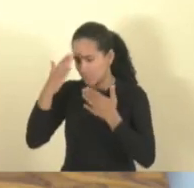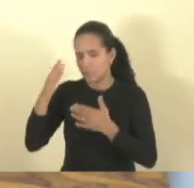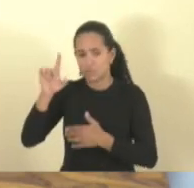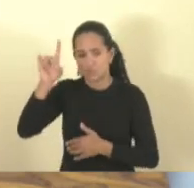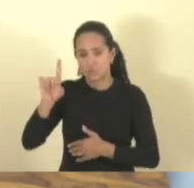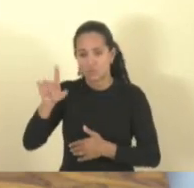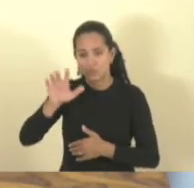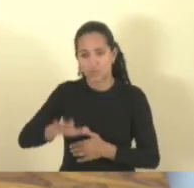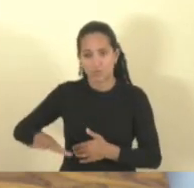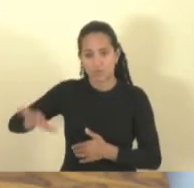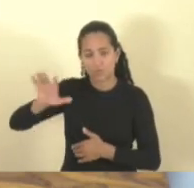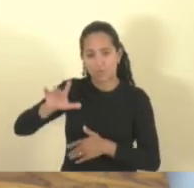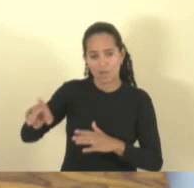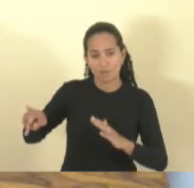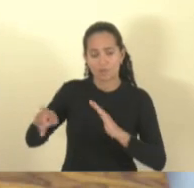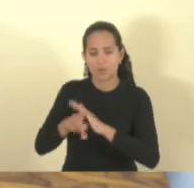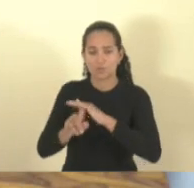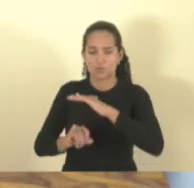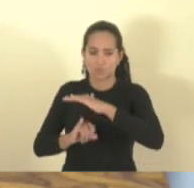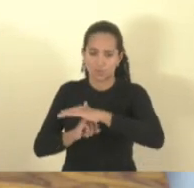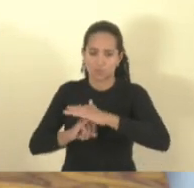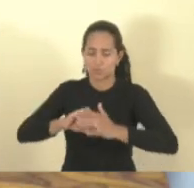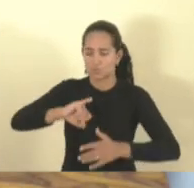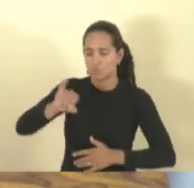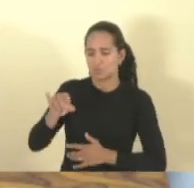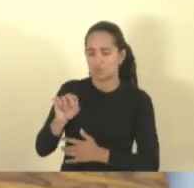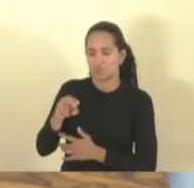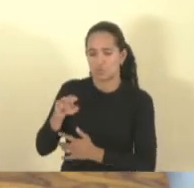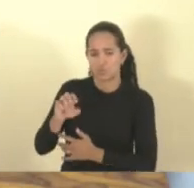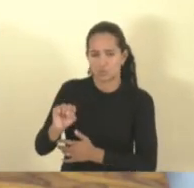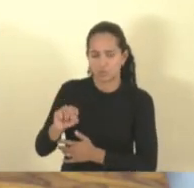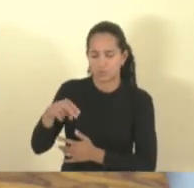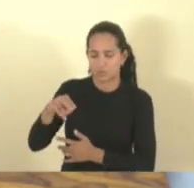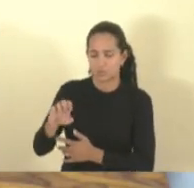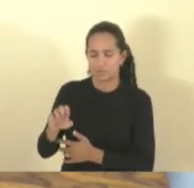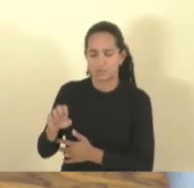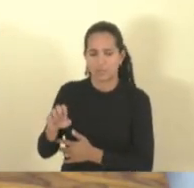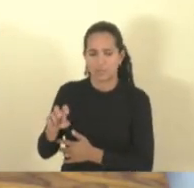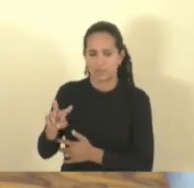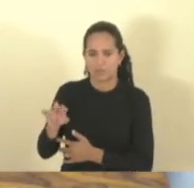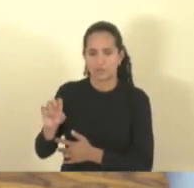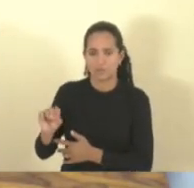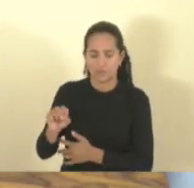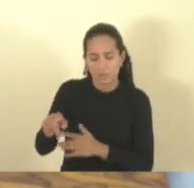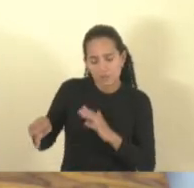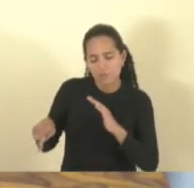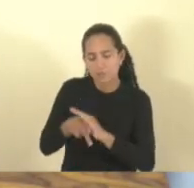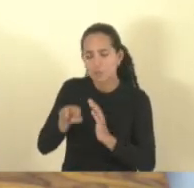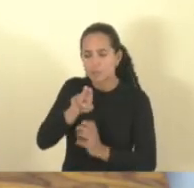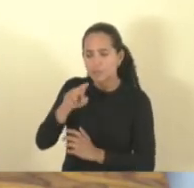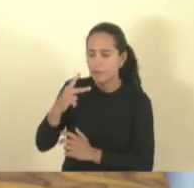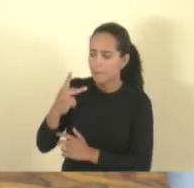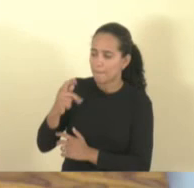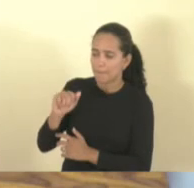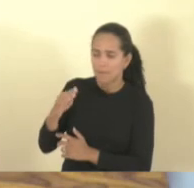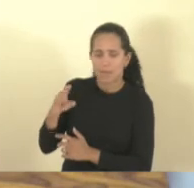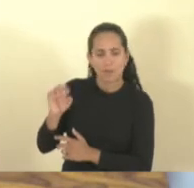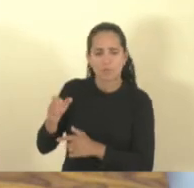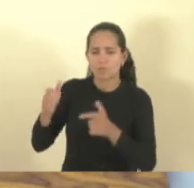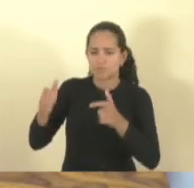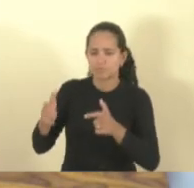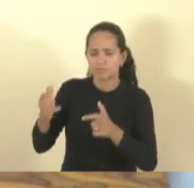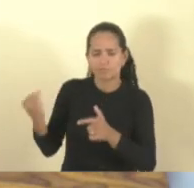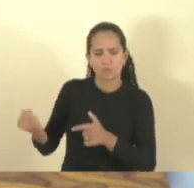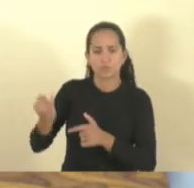Jones Santos Neves, Pablo. Pablo, um querido desse instituto, amado pelos capixabas, necessário, importantíssimo.